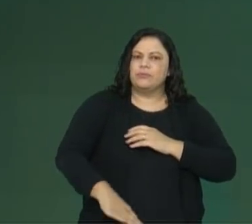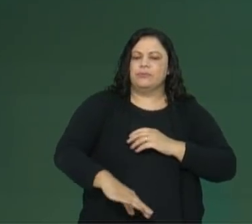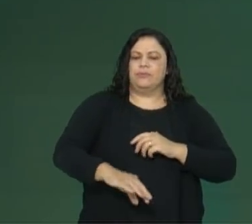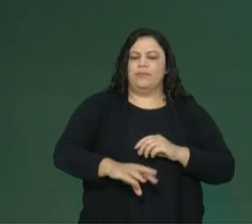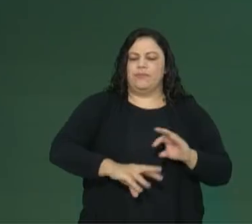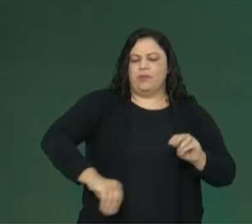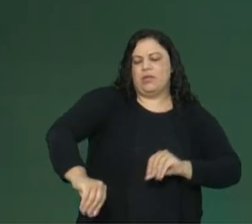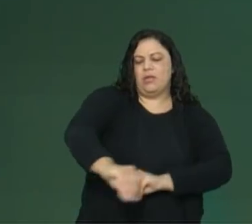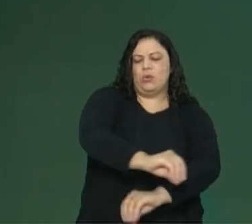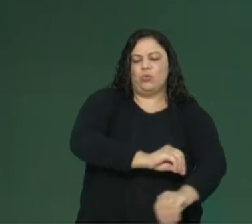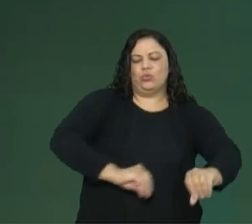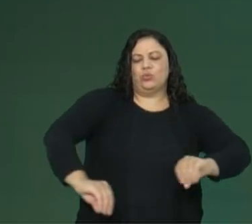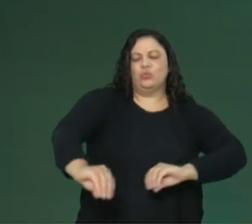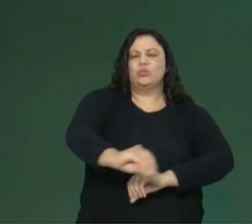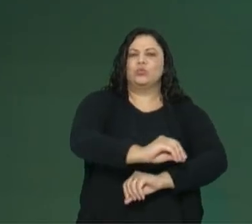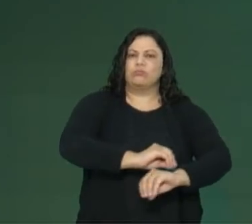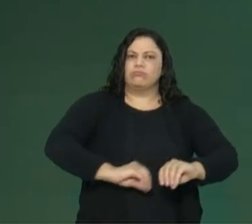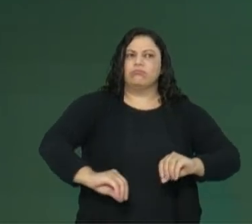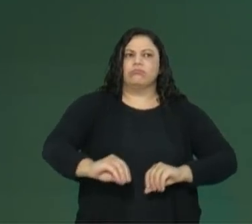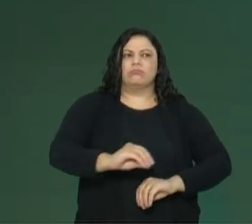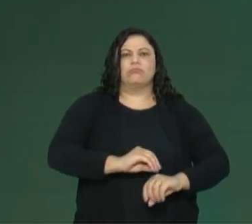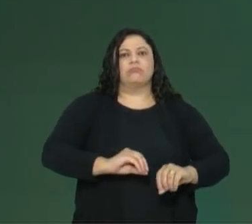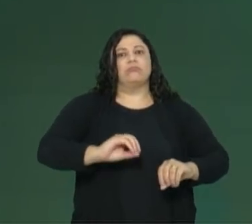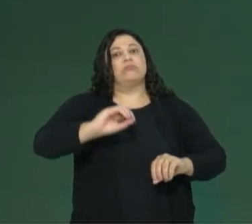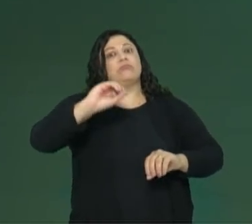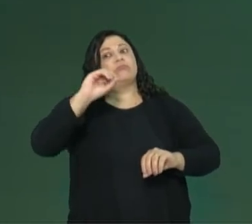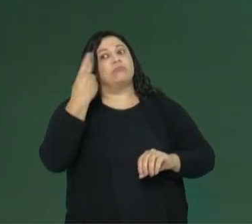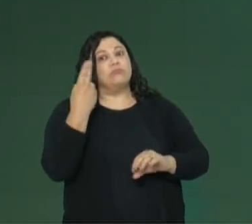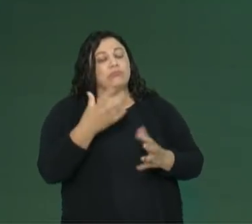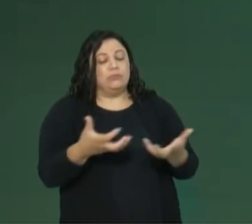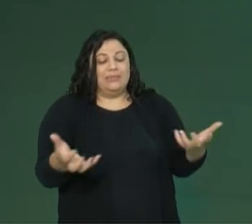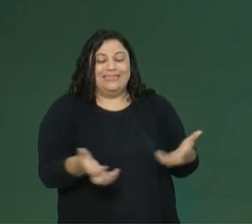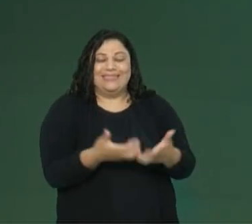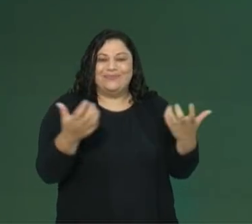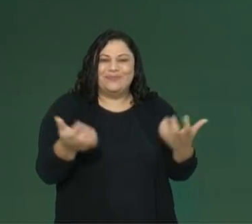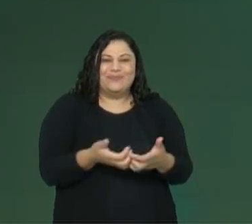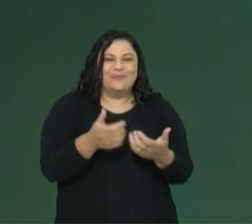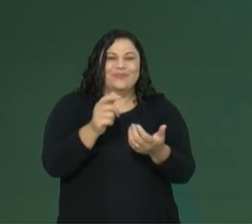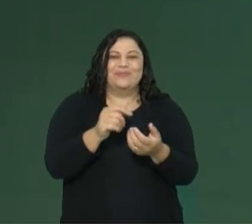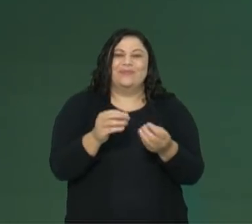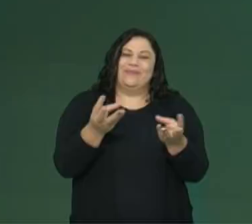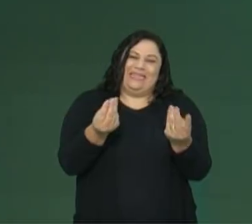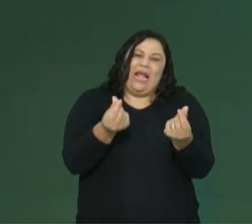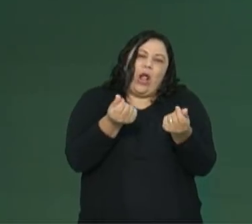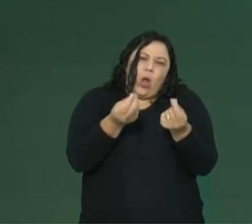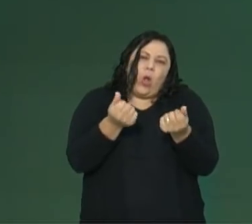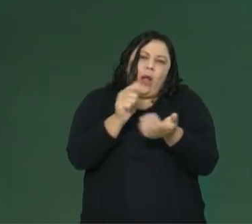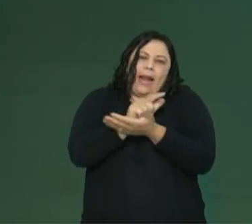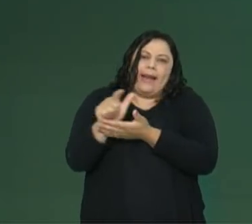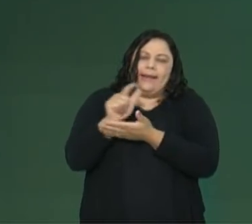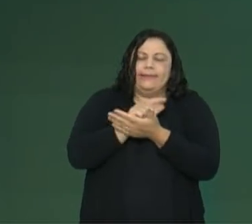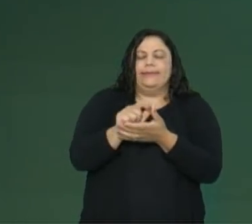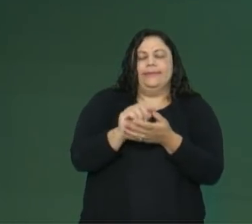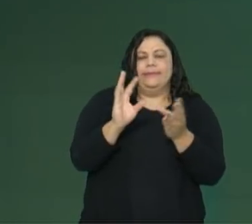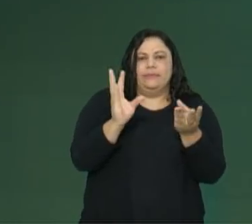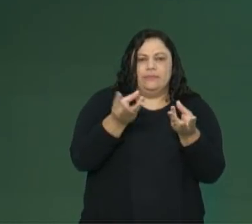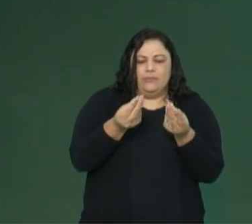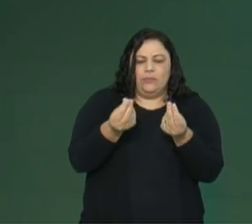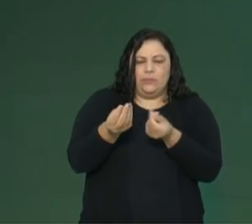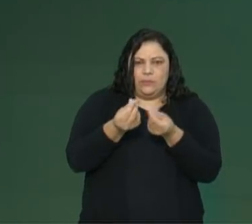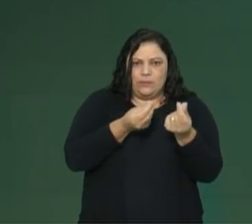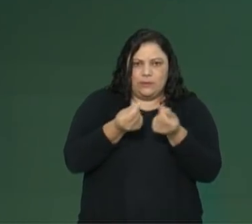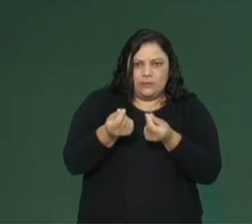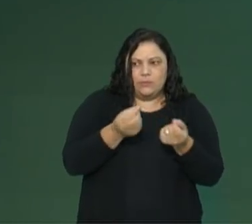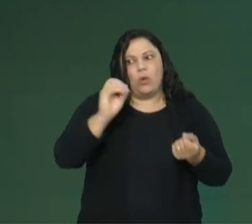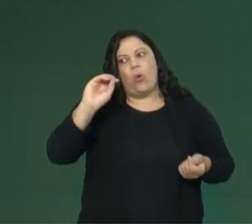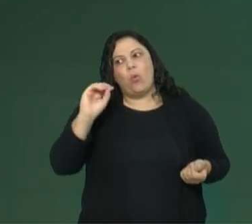solo, através de, ou porque manipulou o solo e não teve higiene com as mãos, higiene pessoal é muito importante, ou porque,